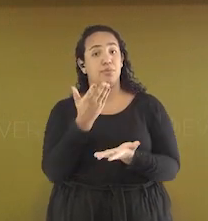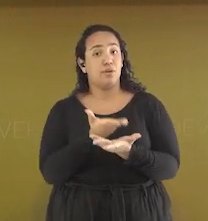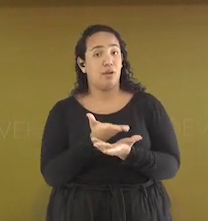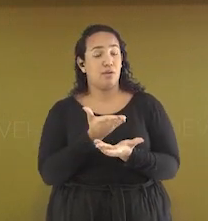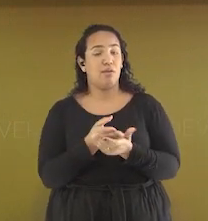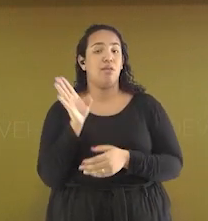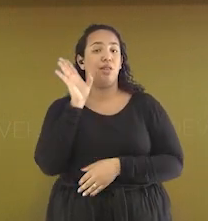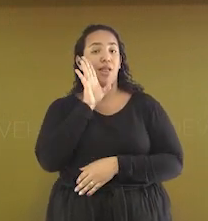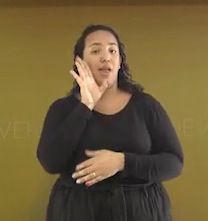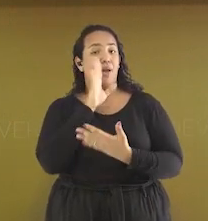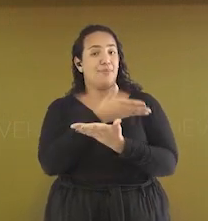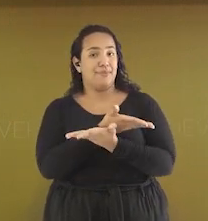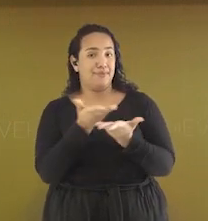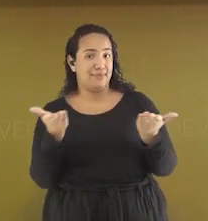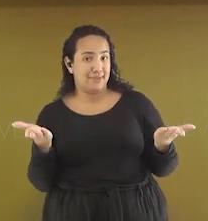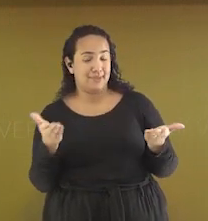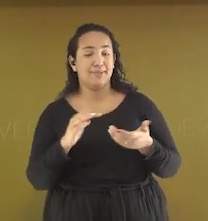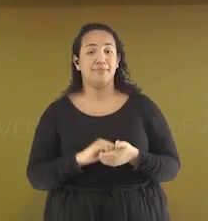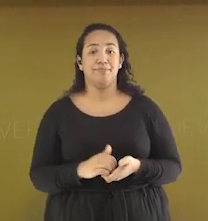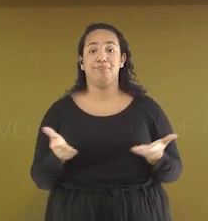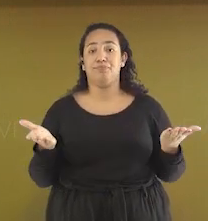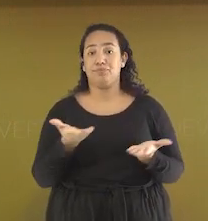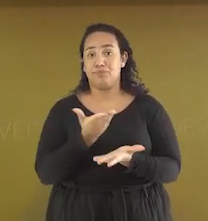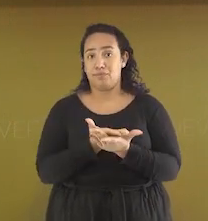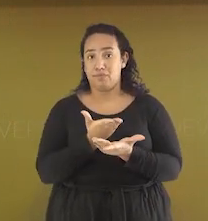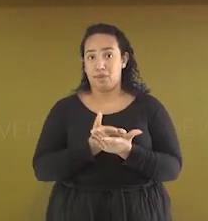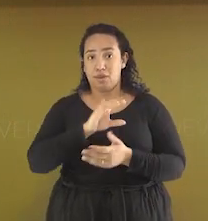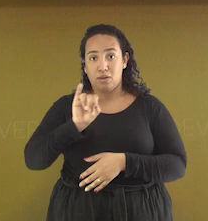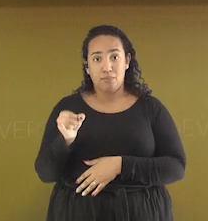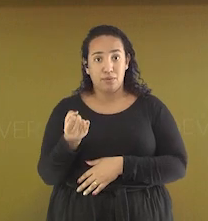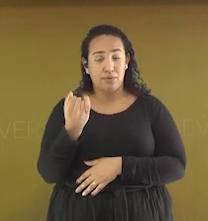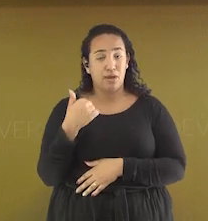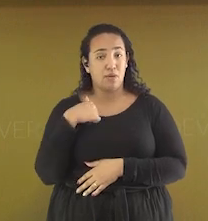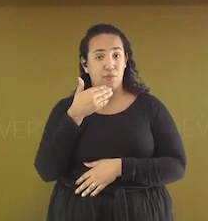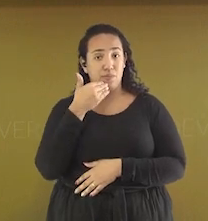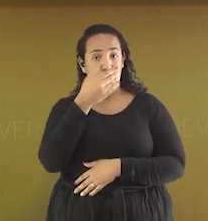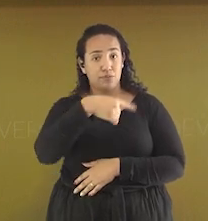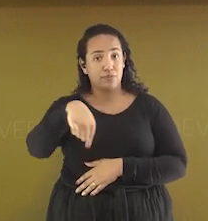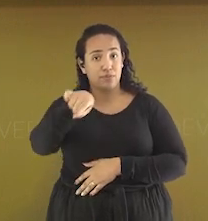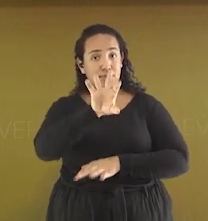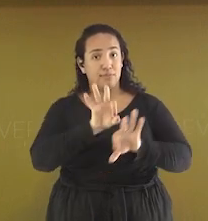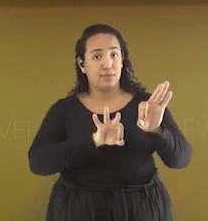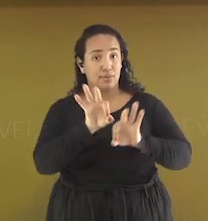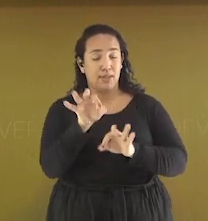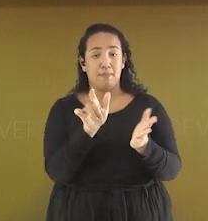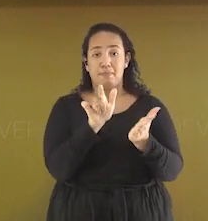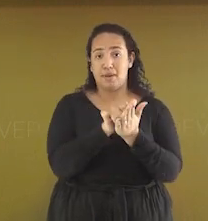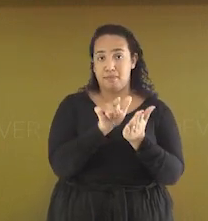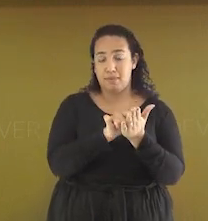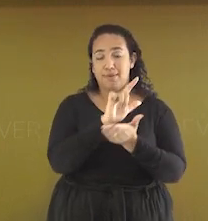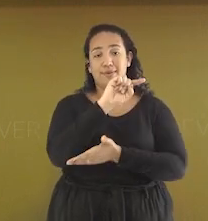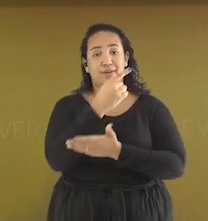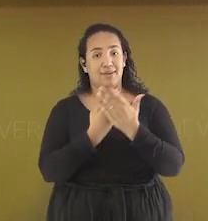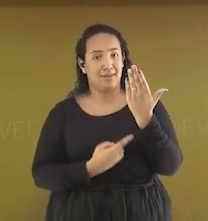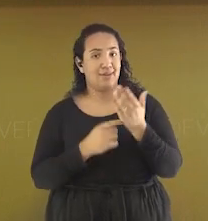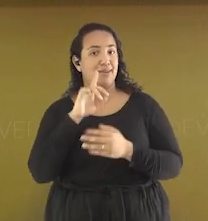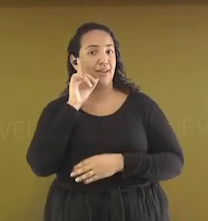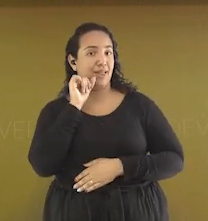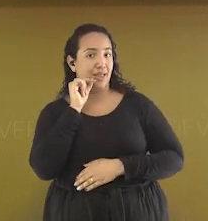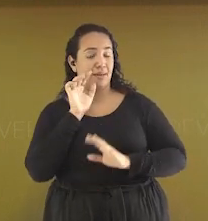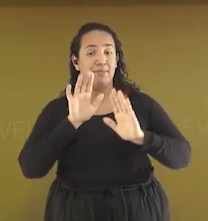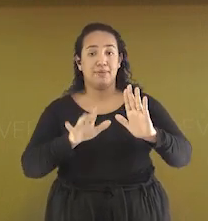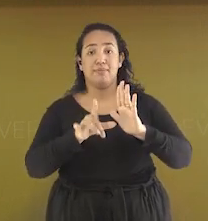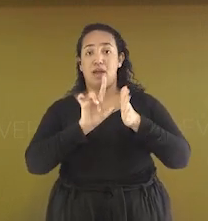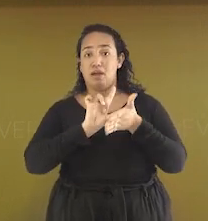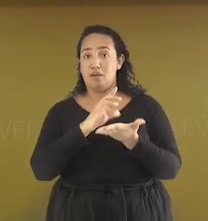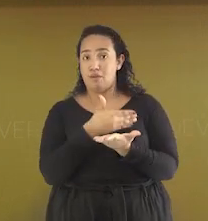legal para você. Para tirar melhor proveito da aula, lhe convido a pegar uma folha de papel ou um caderno e um lápis. Antes